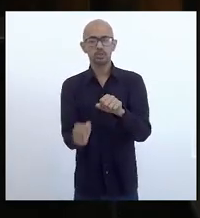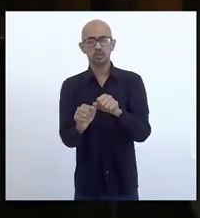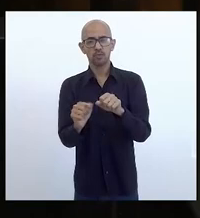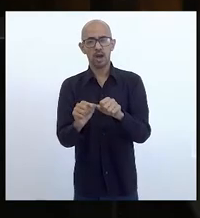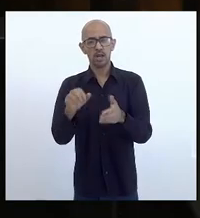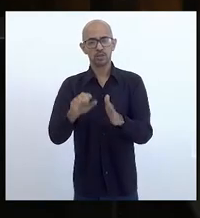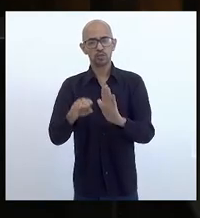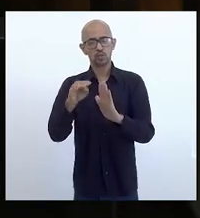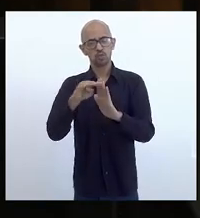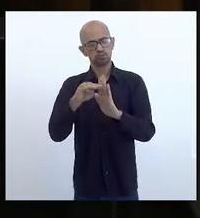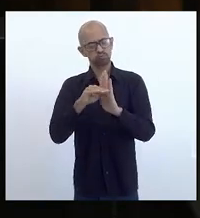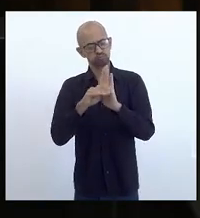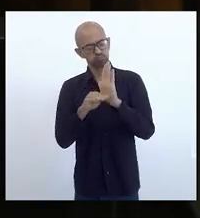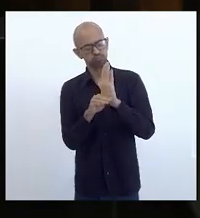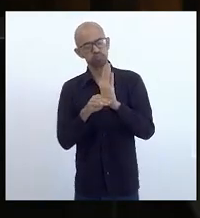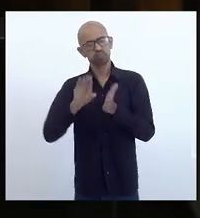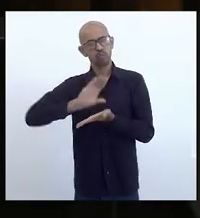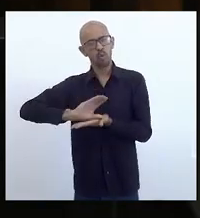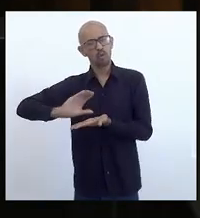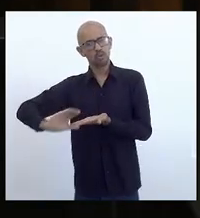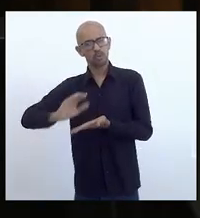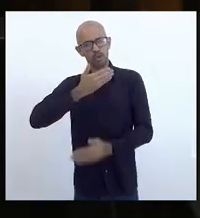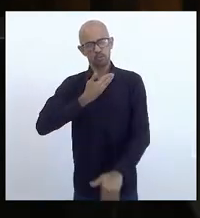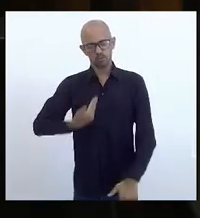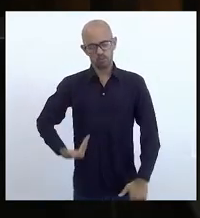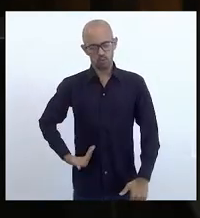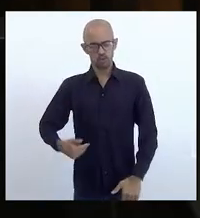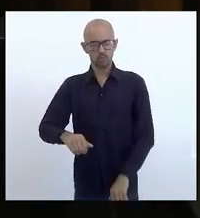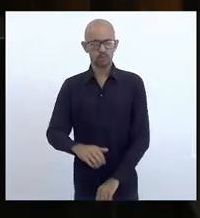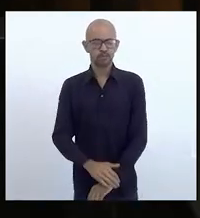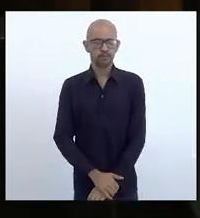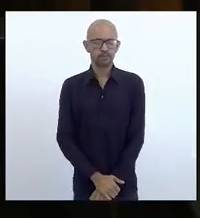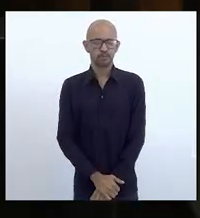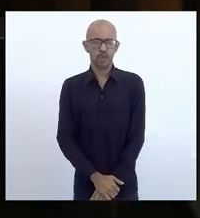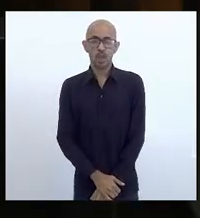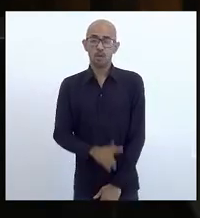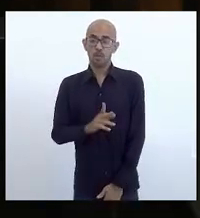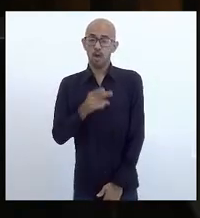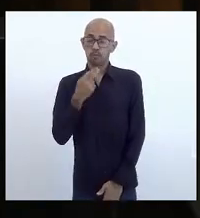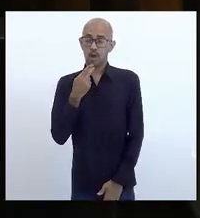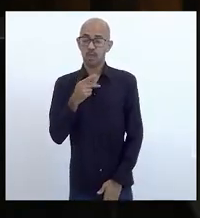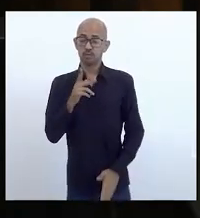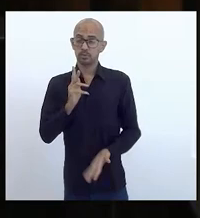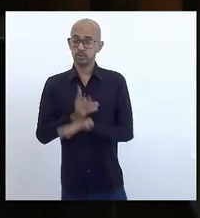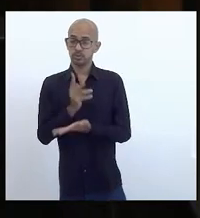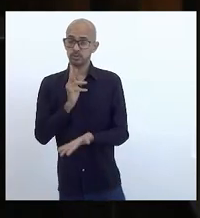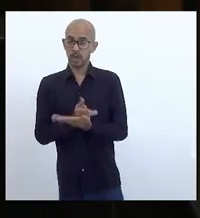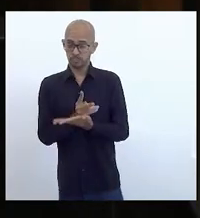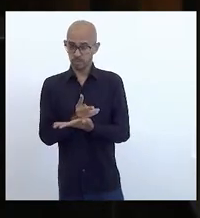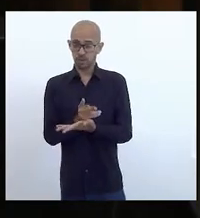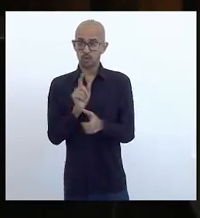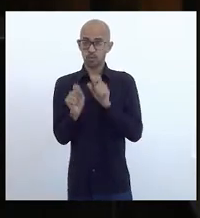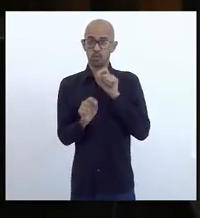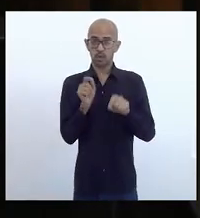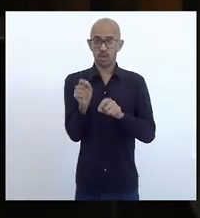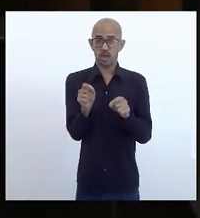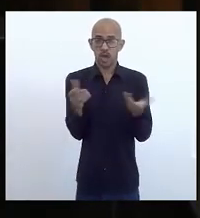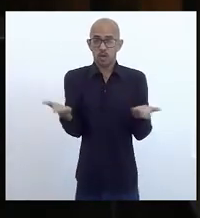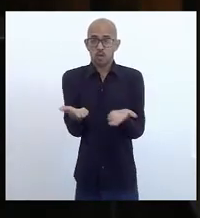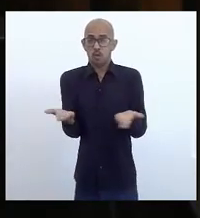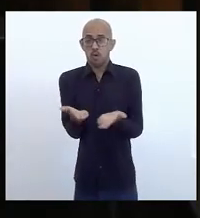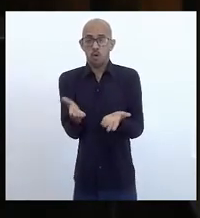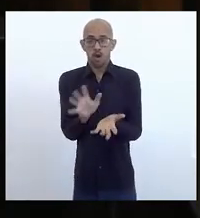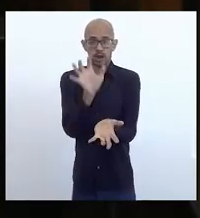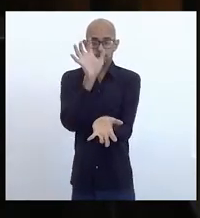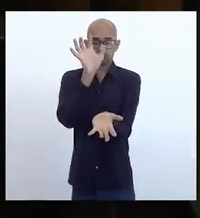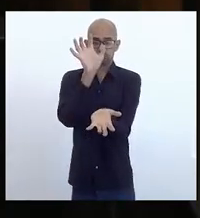entre outras. É como eu digo, desta vez, a boca de jacaré